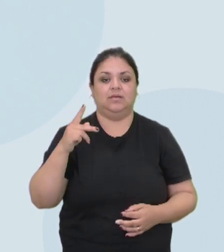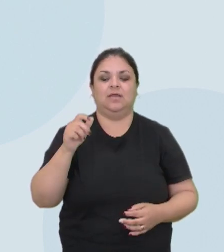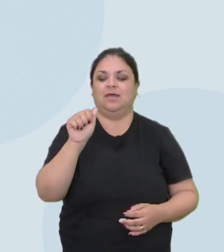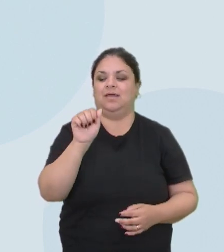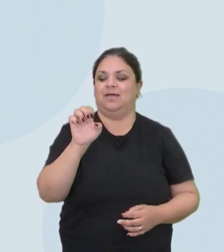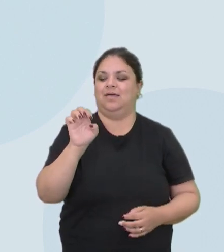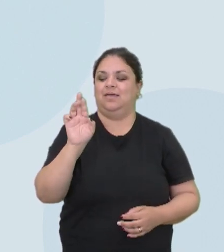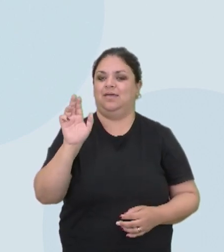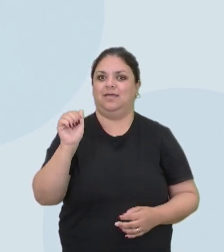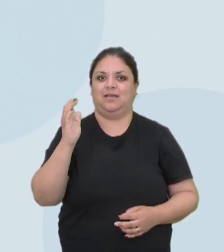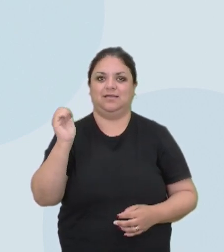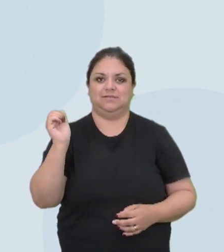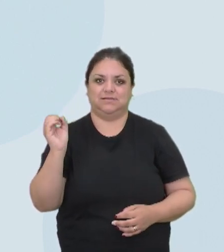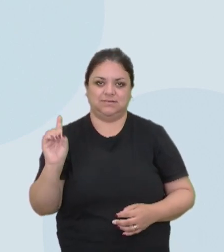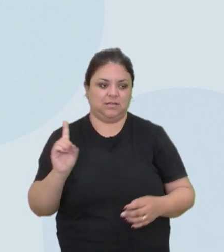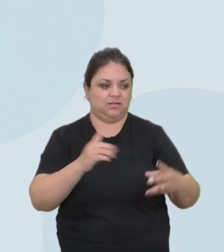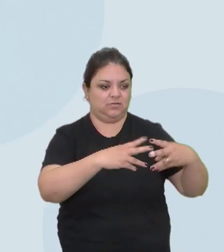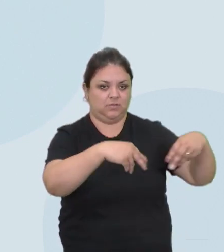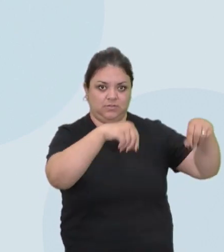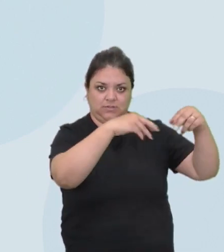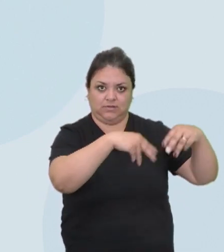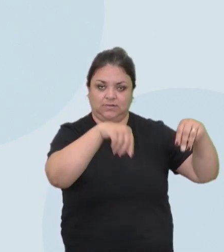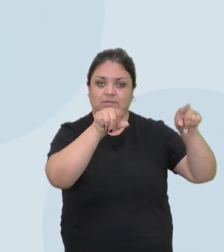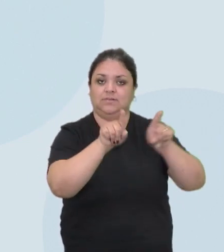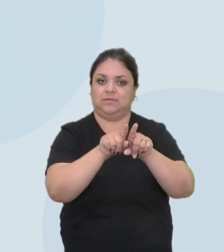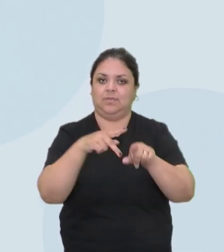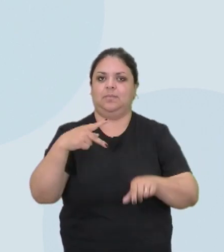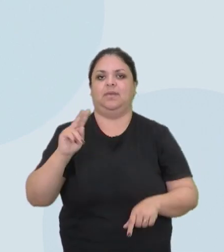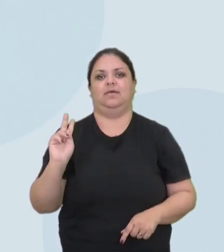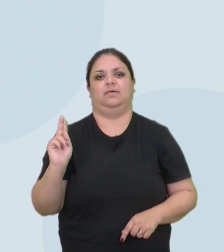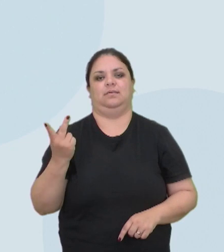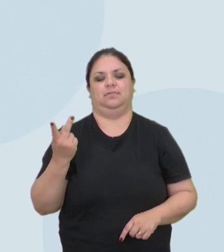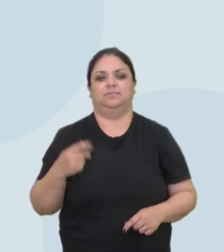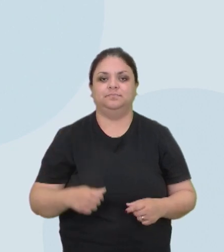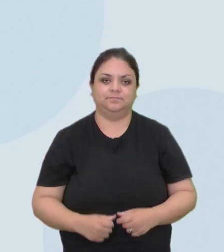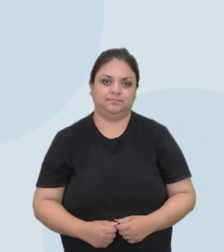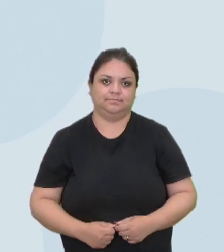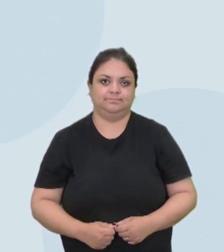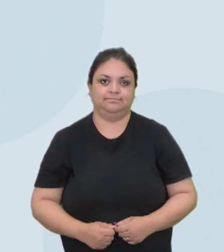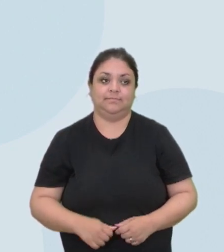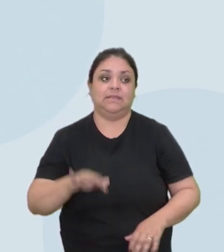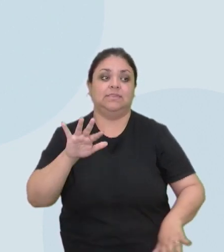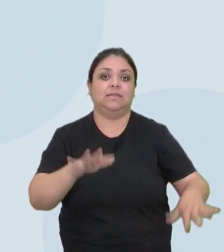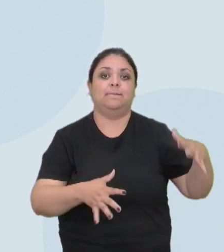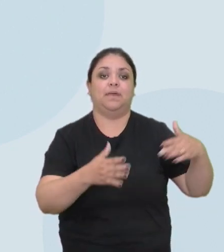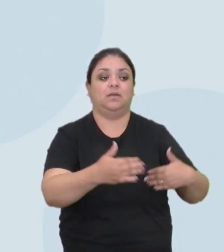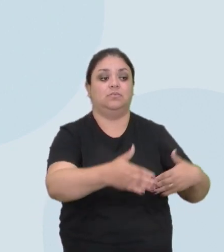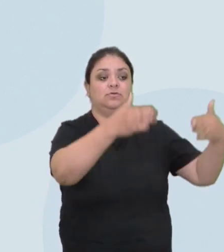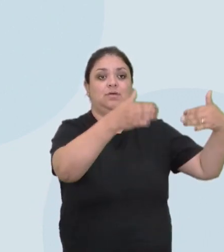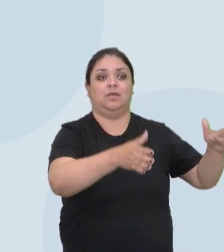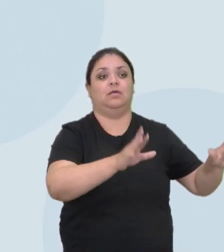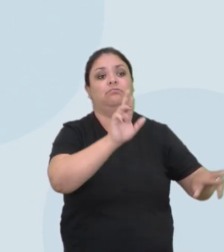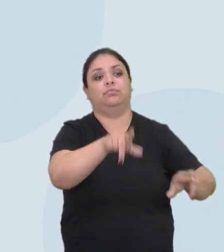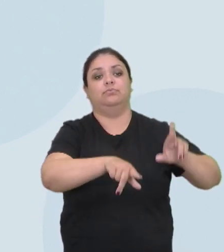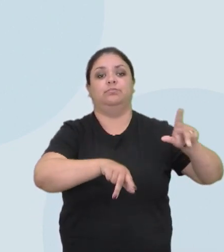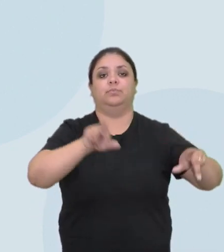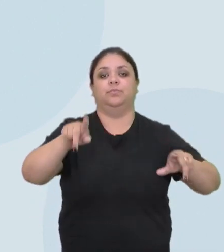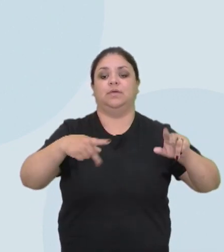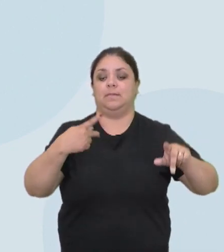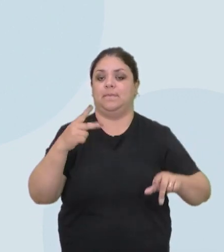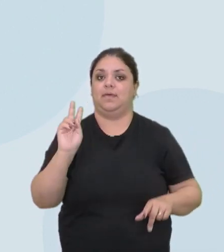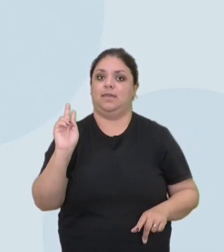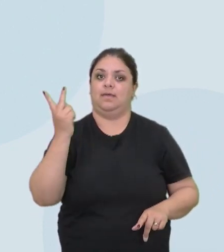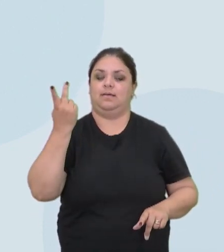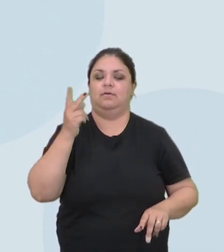Dependendo do nível da compostagem, a gente vai ter aí, olha, diferentes pHs. Então, na verdade, dependendo da